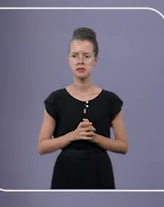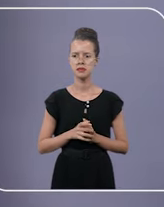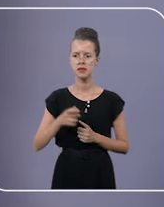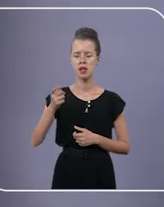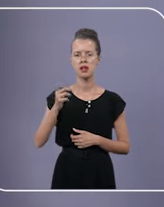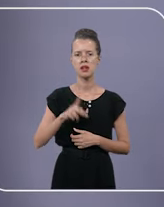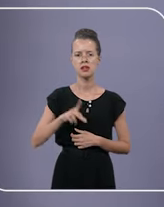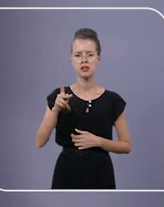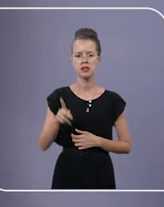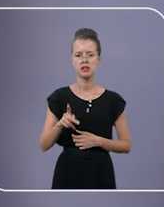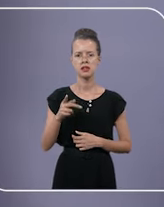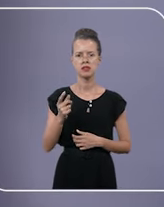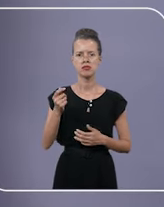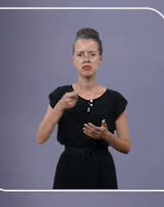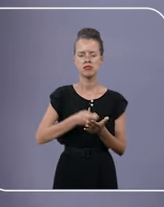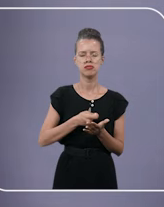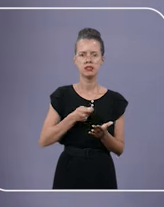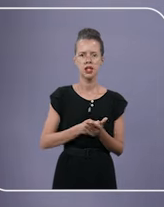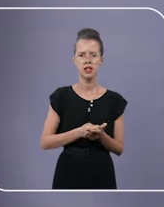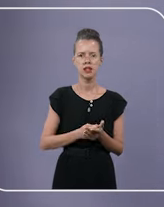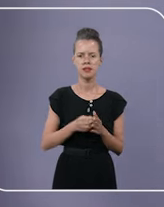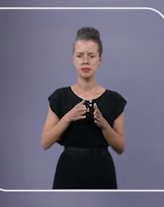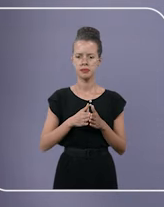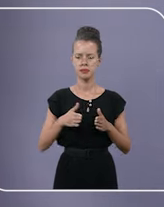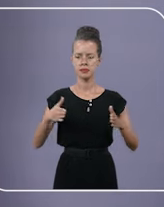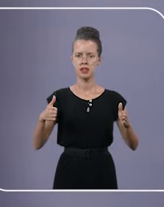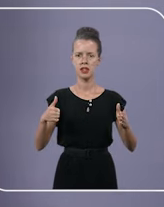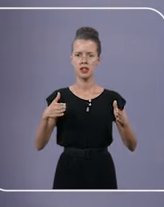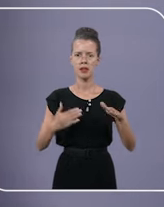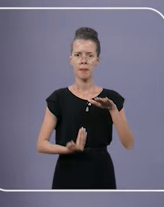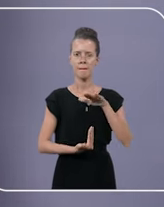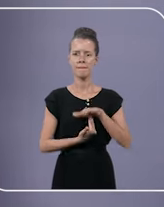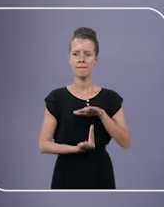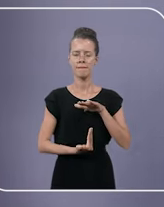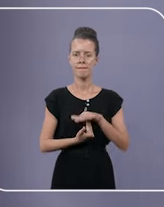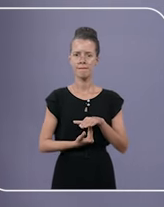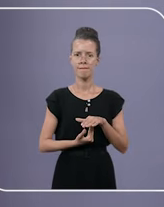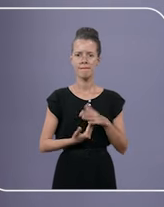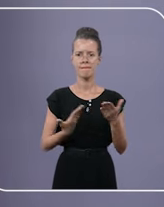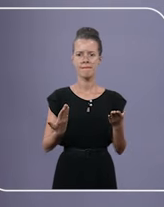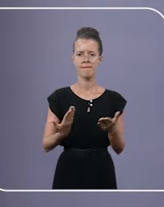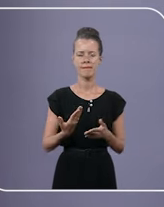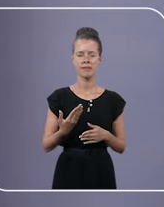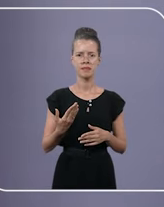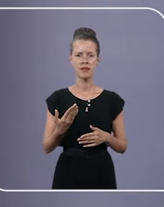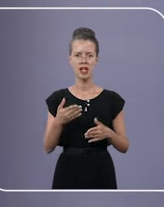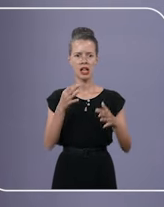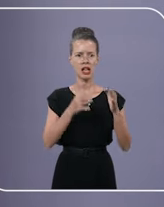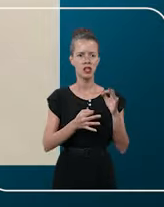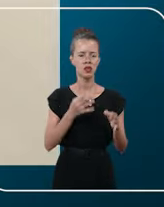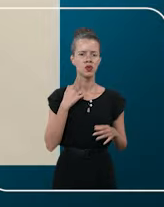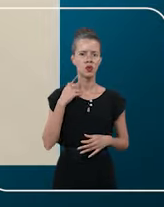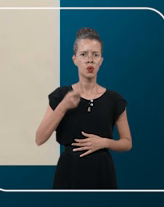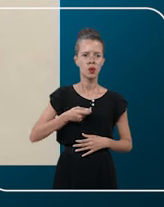prazo máximo que a vítima de erro médico tem para, enfim, buscar o judiciário e, de certa forma, tentar ser reparado?